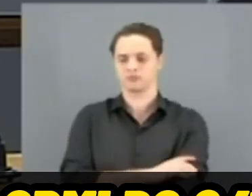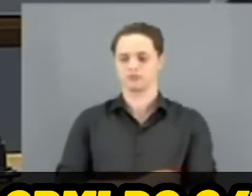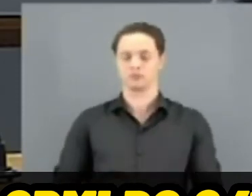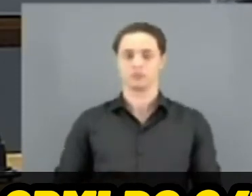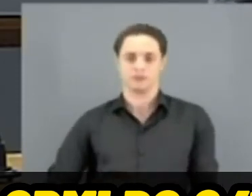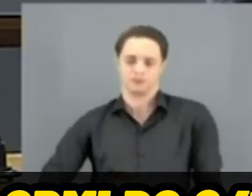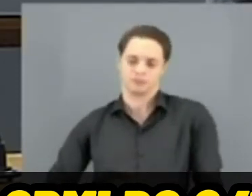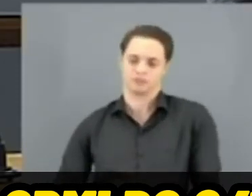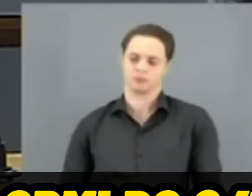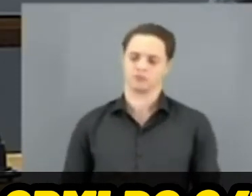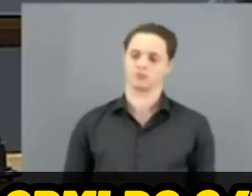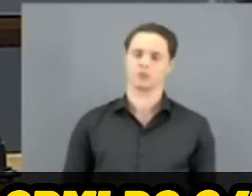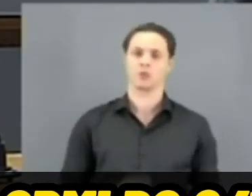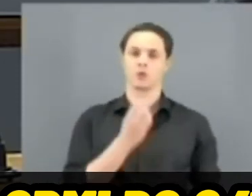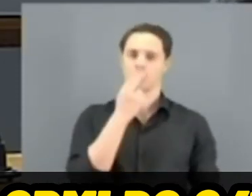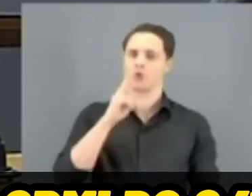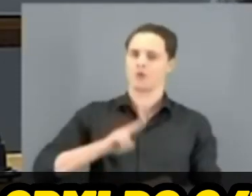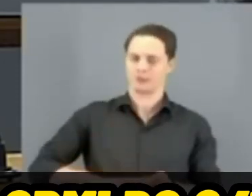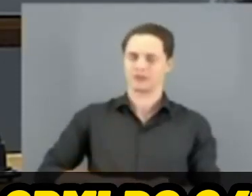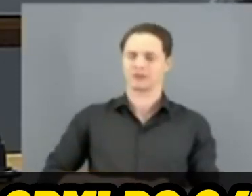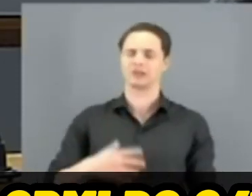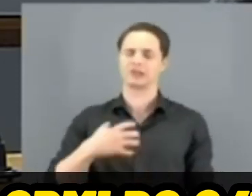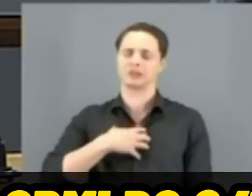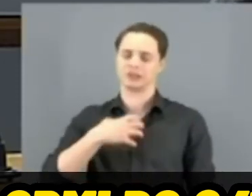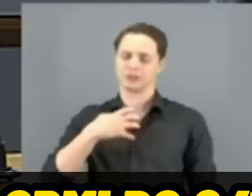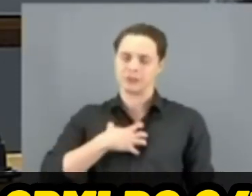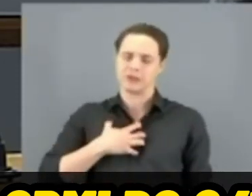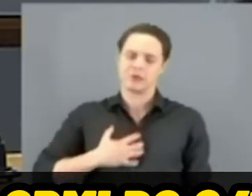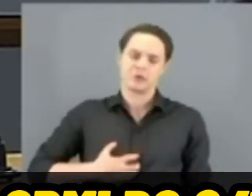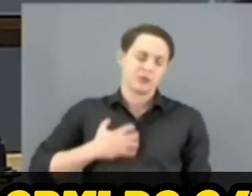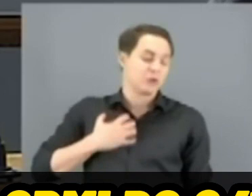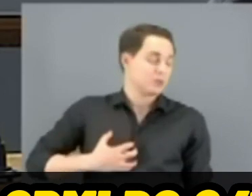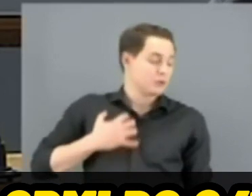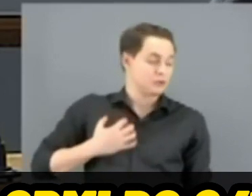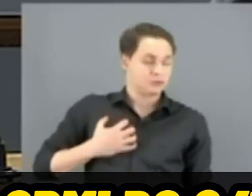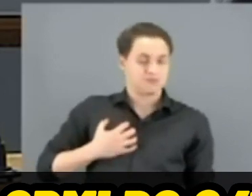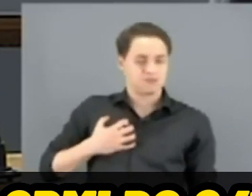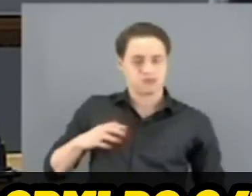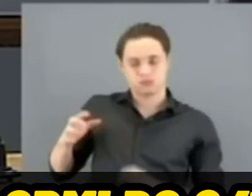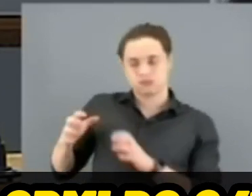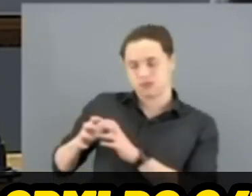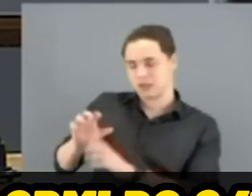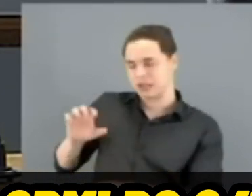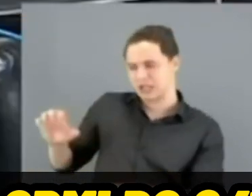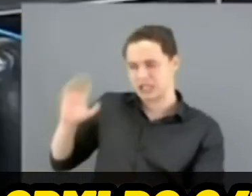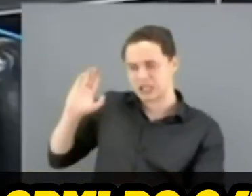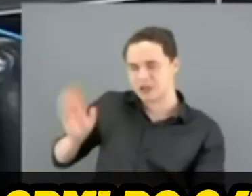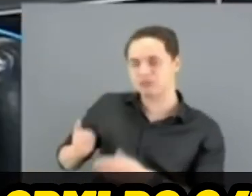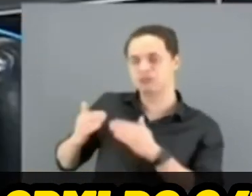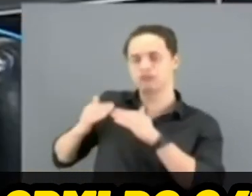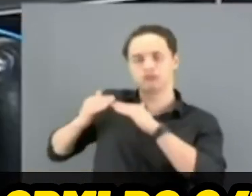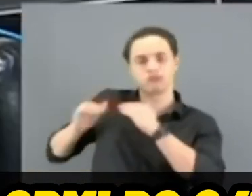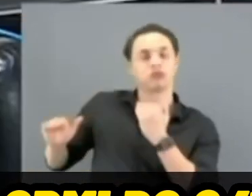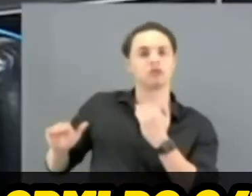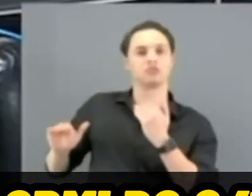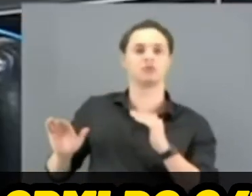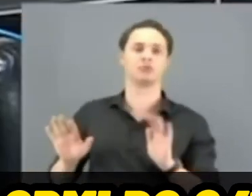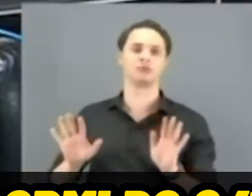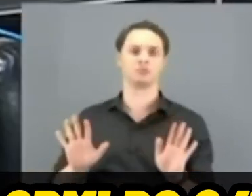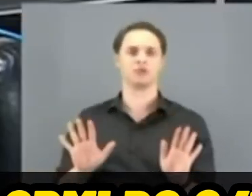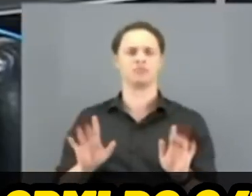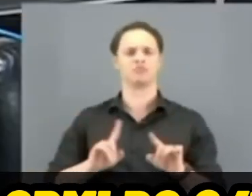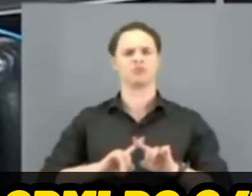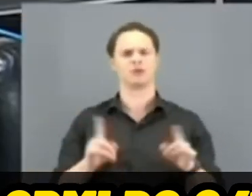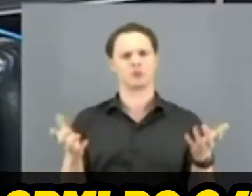Eu confesso que eu já senti raiva da esquerda, já fiquei indignado, mas hoje eu